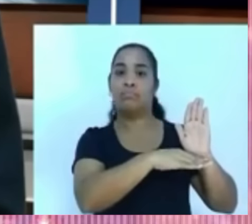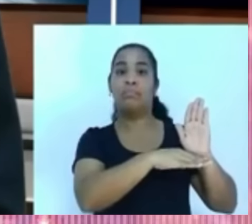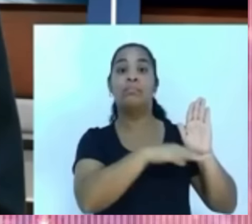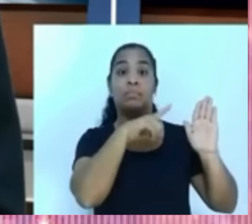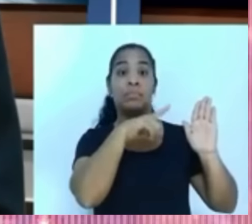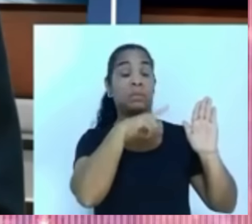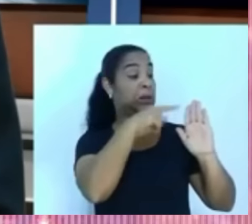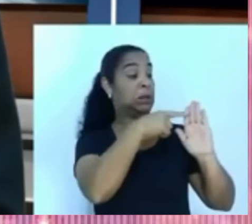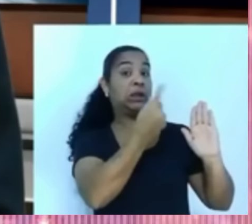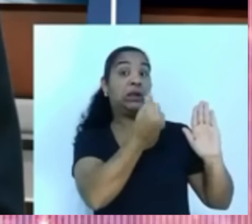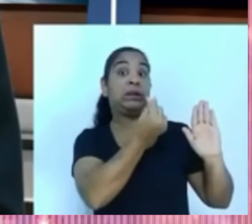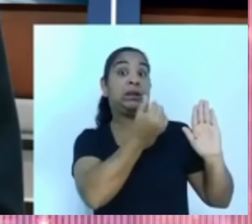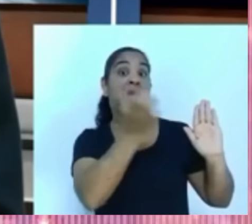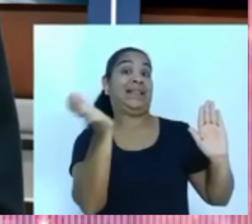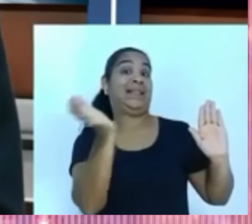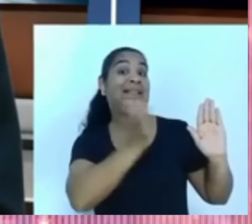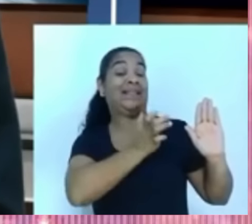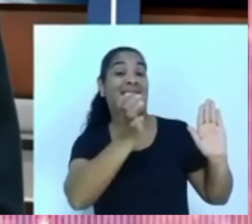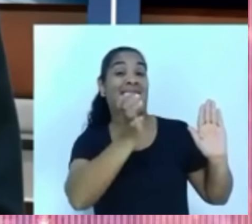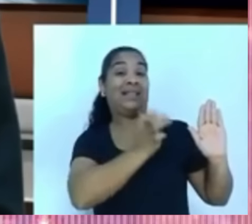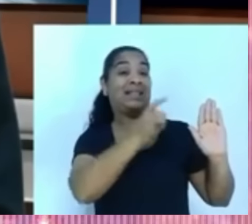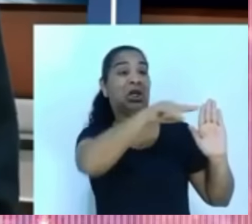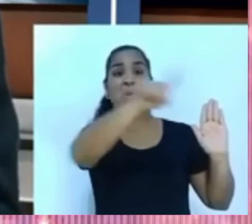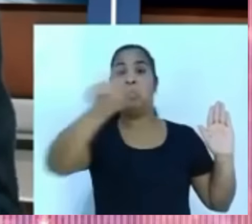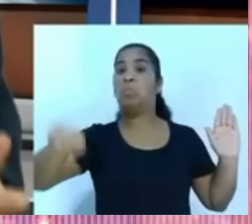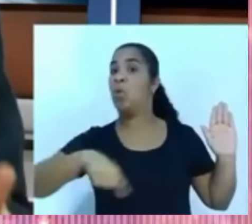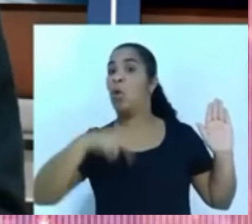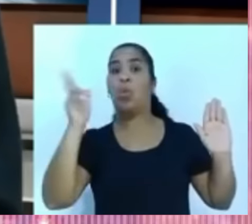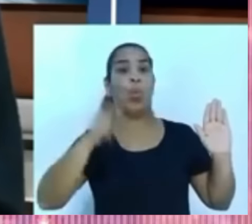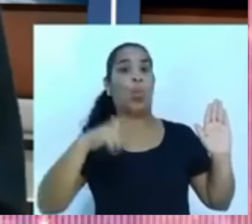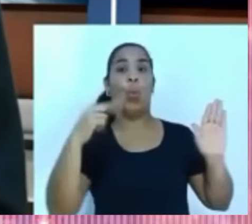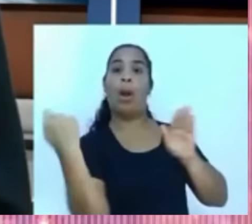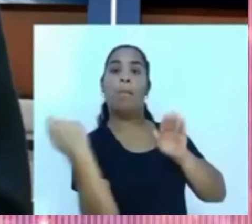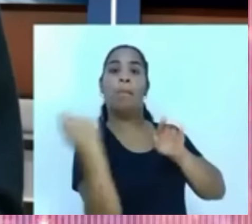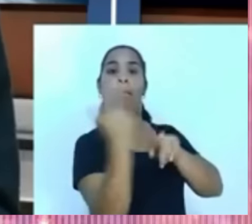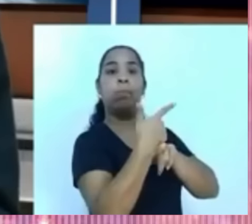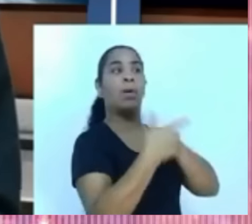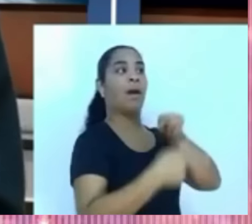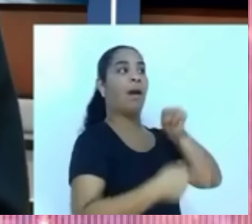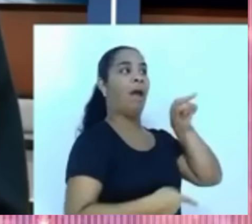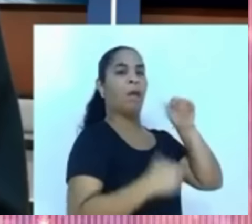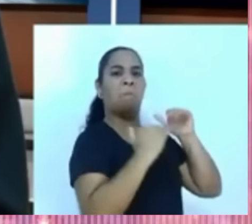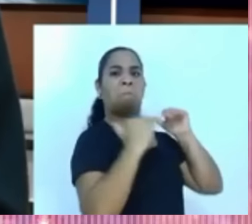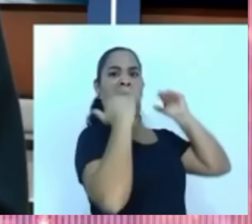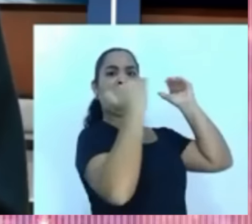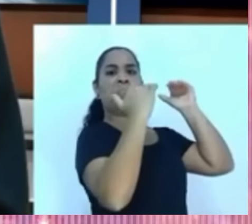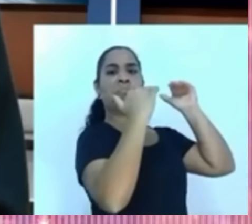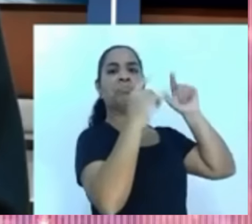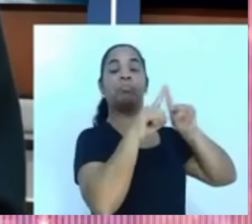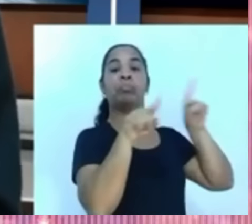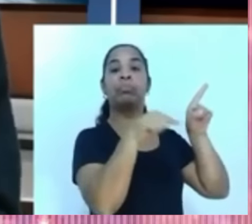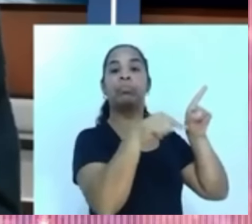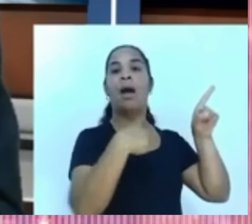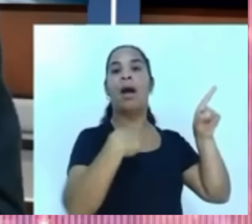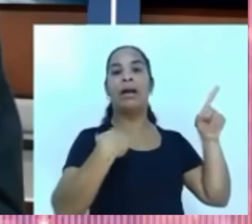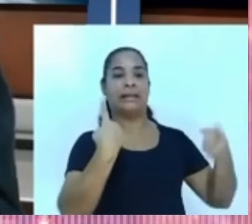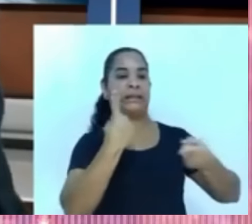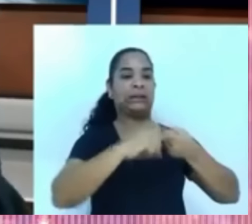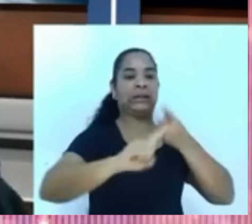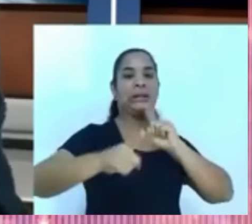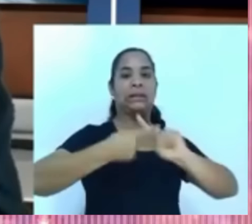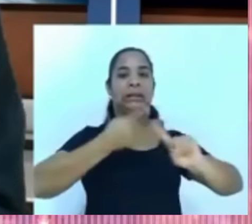tesouro jamais alcançado por alguém Ele foi vítima de uma batalha perdida ele